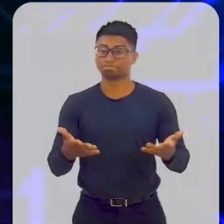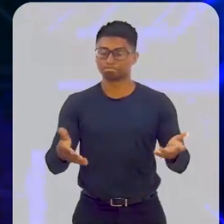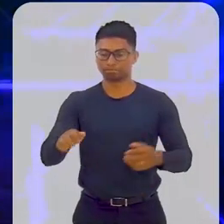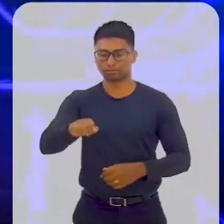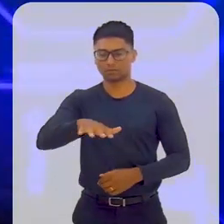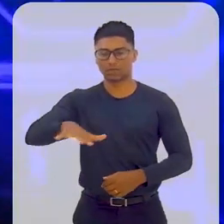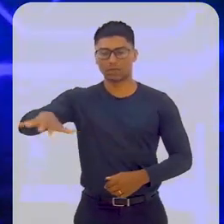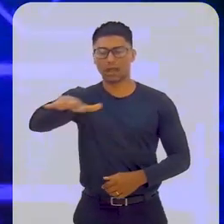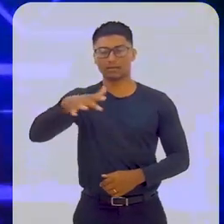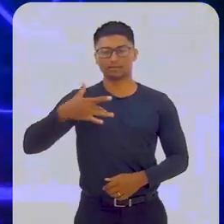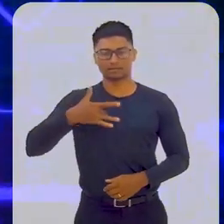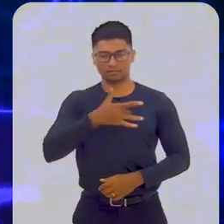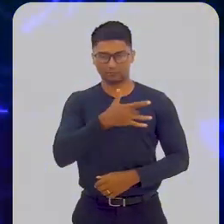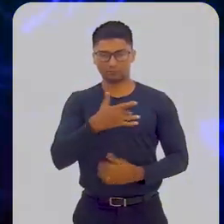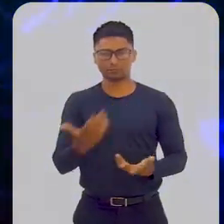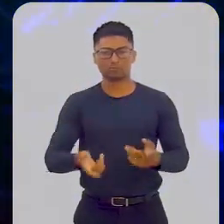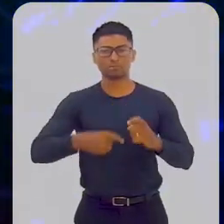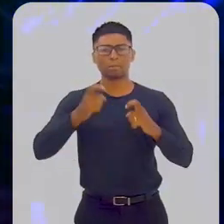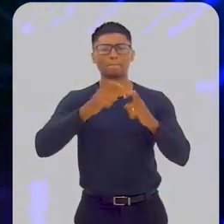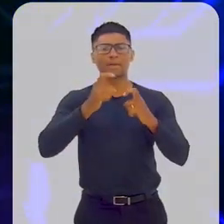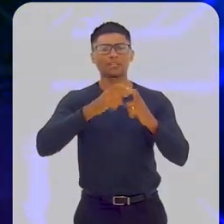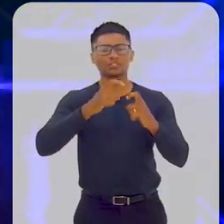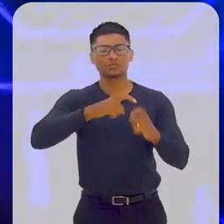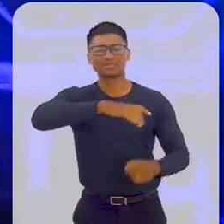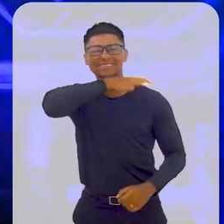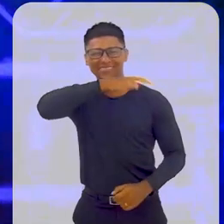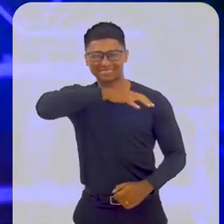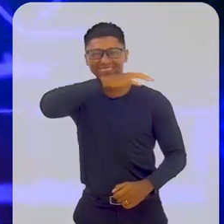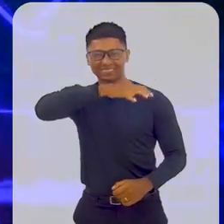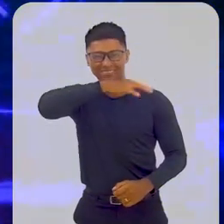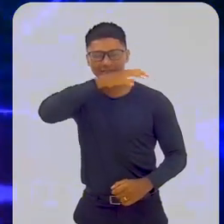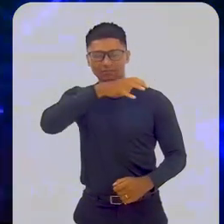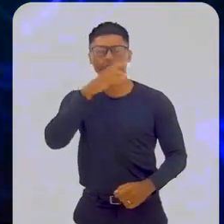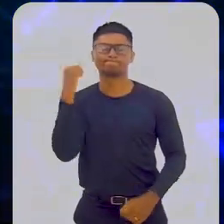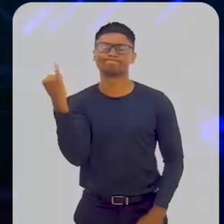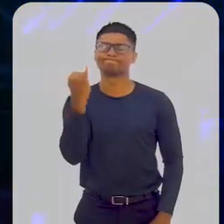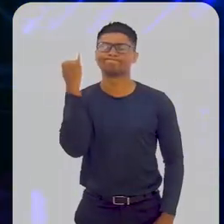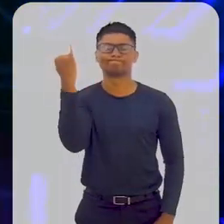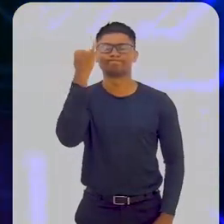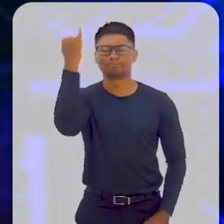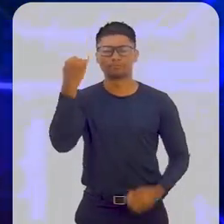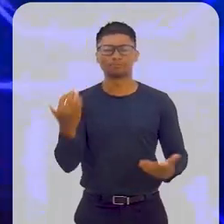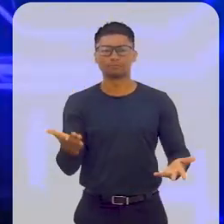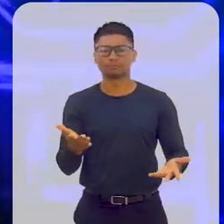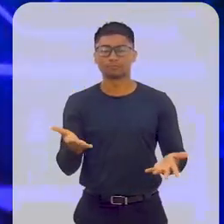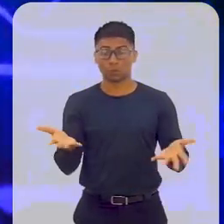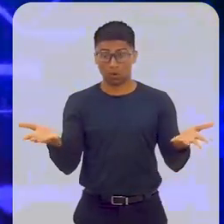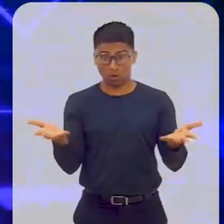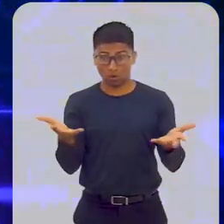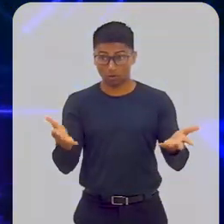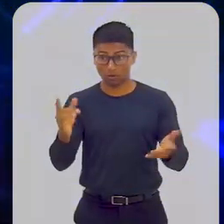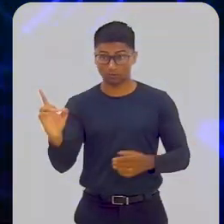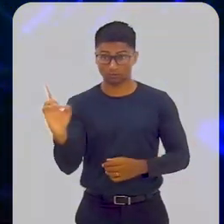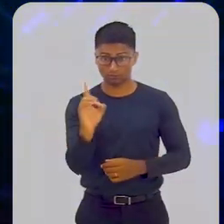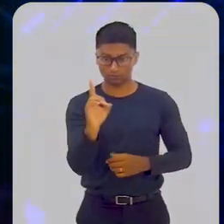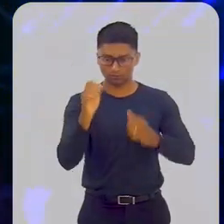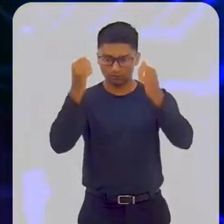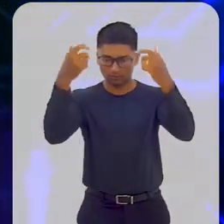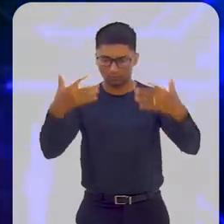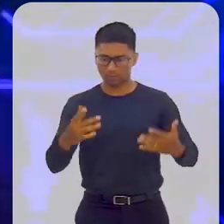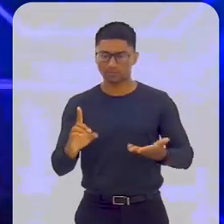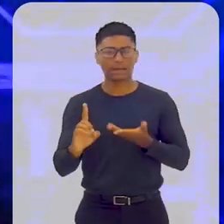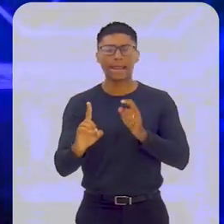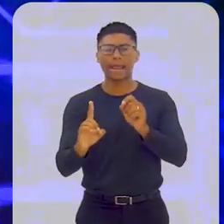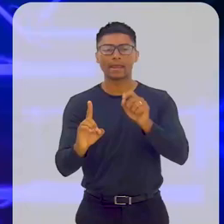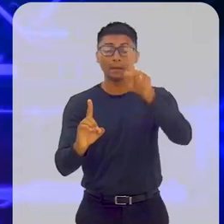Ainda no campo da saúde pública, o papel do médico veterinário também é importante. Quem explica para a gente nesse bloco do Agenda de